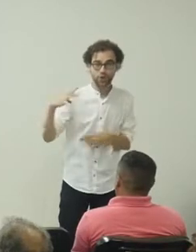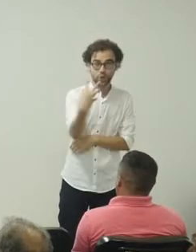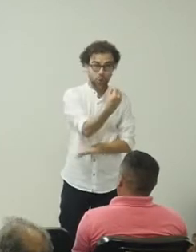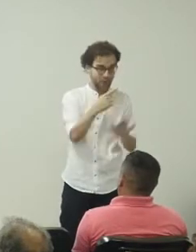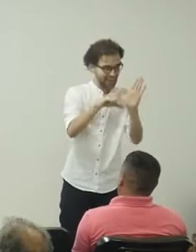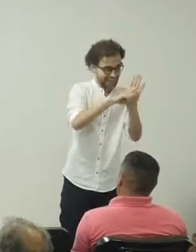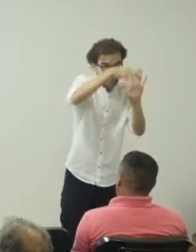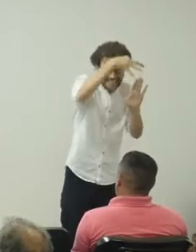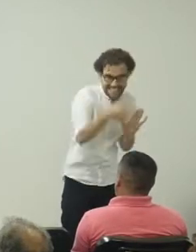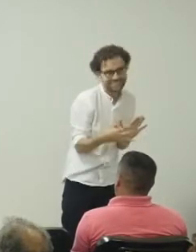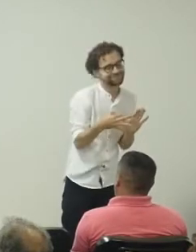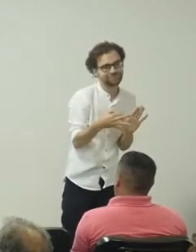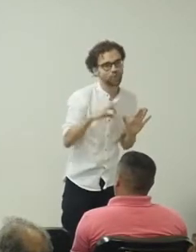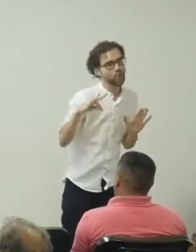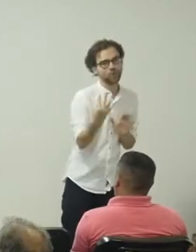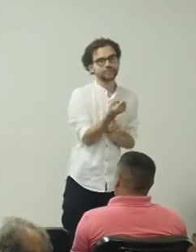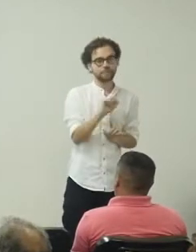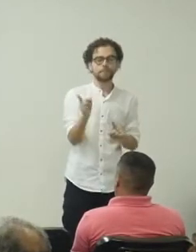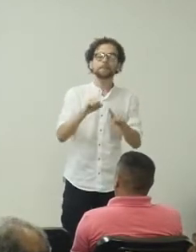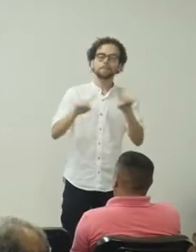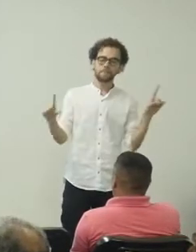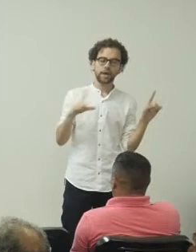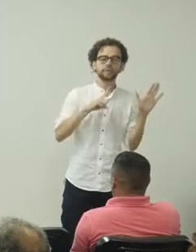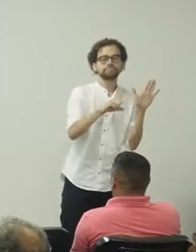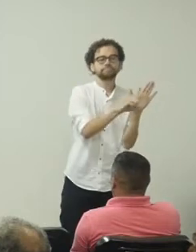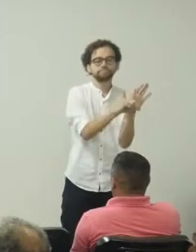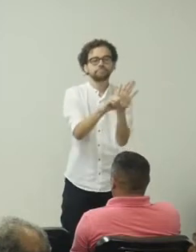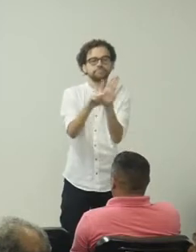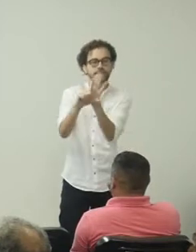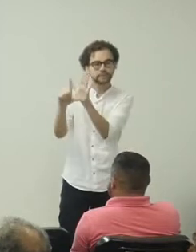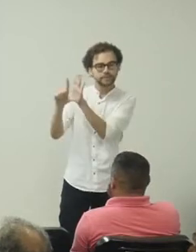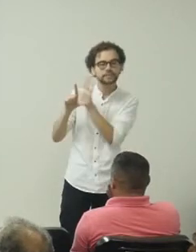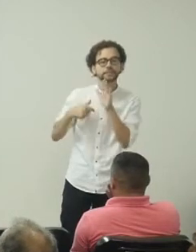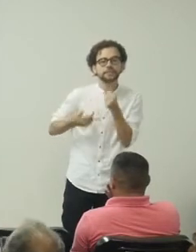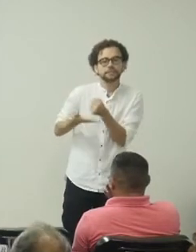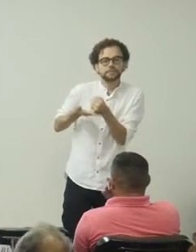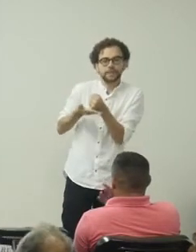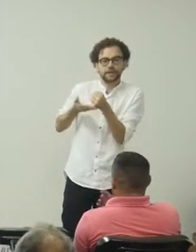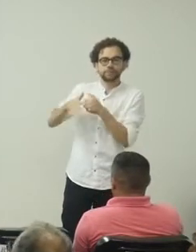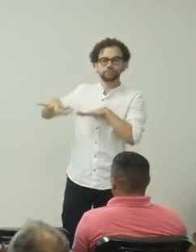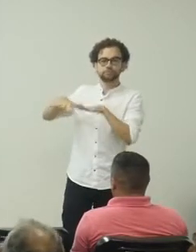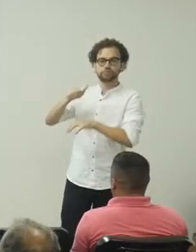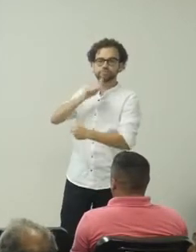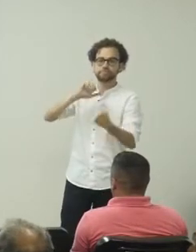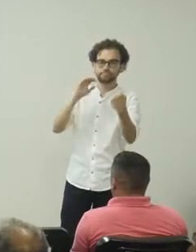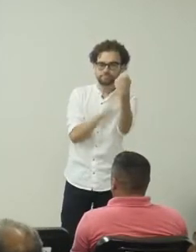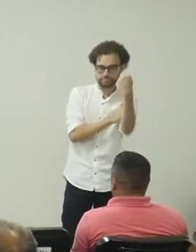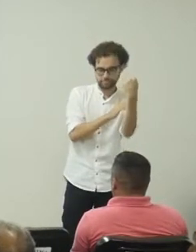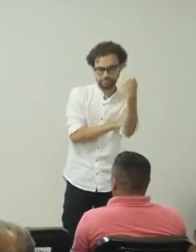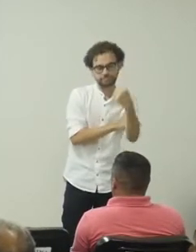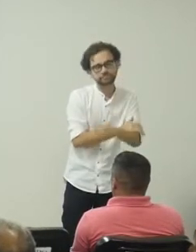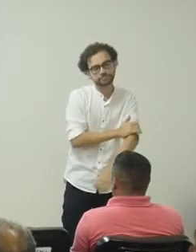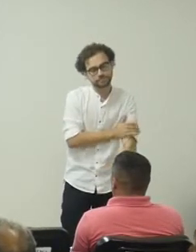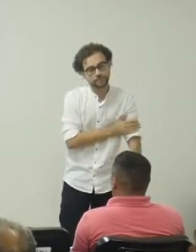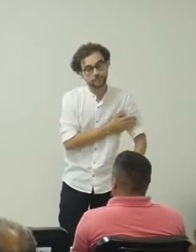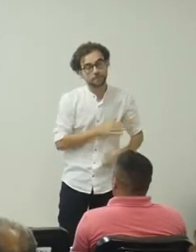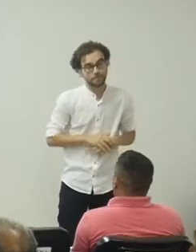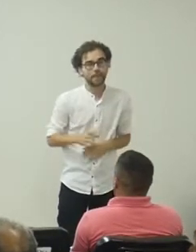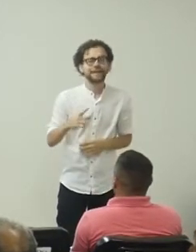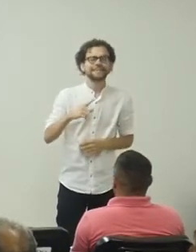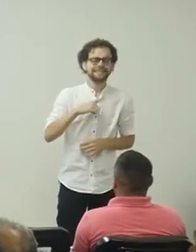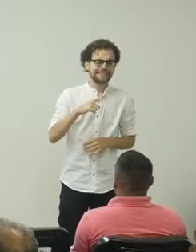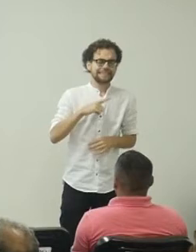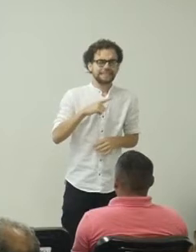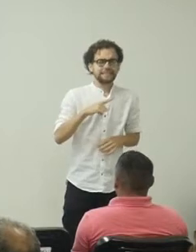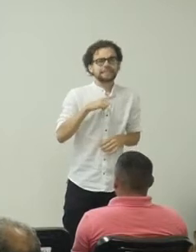são justas, mas assim, essas foram construídas, né, foram pautadas com o movimento feminista. E a gente tem tido